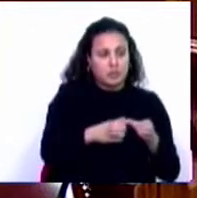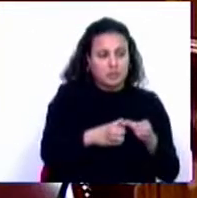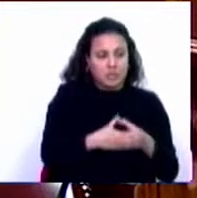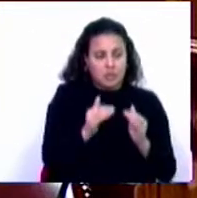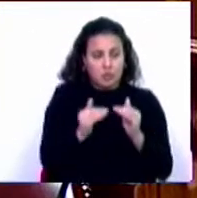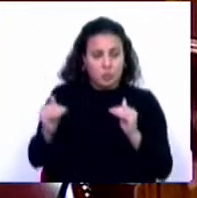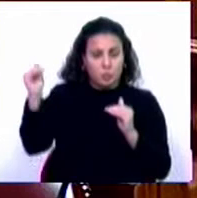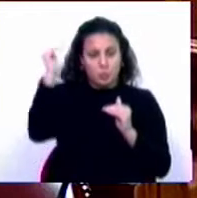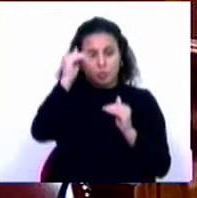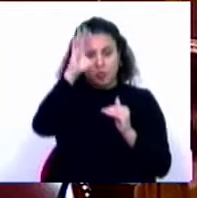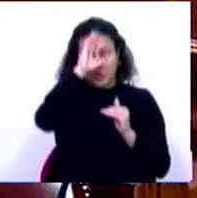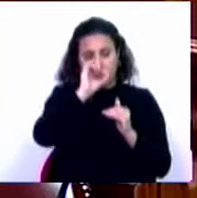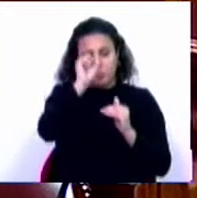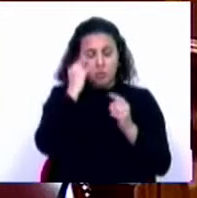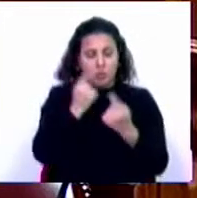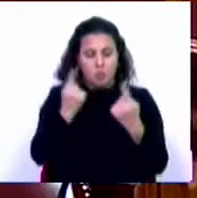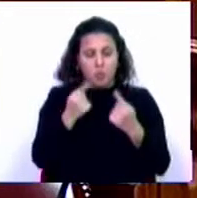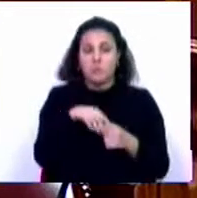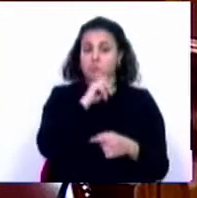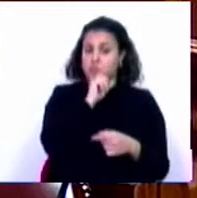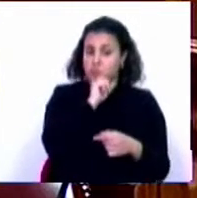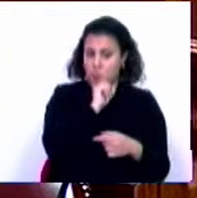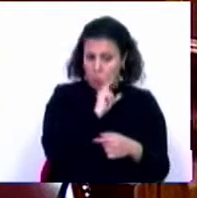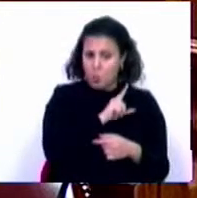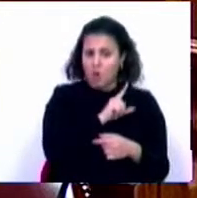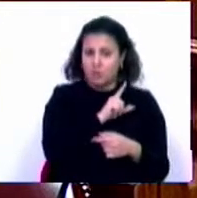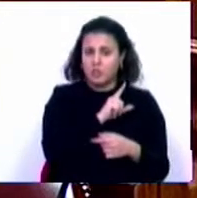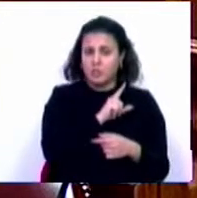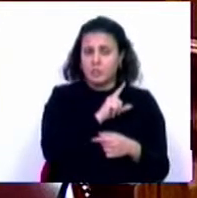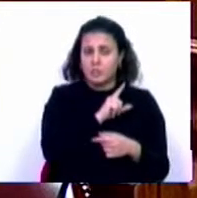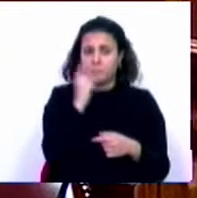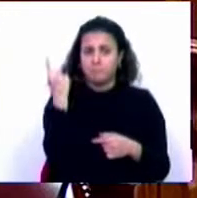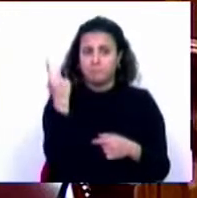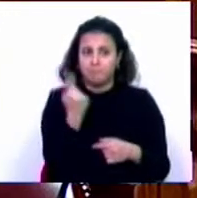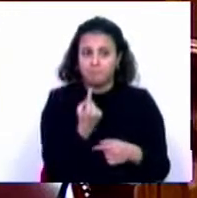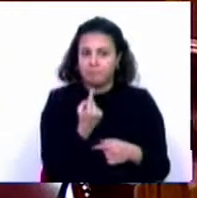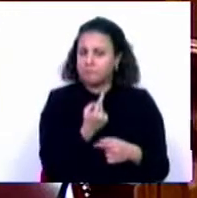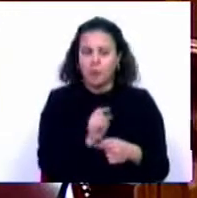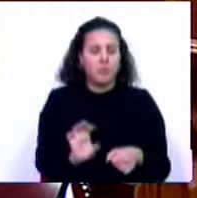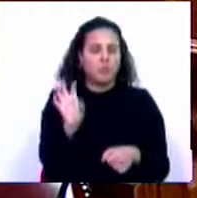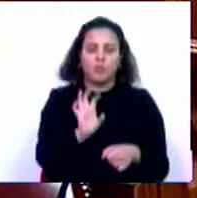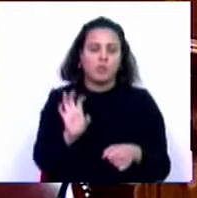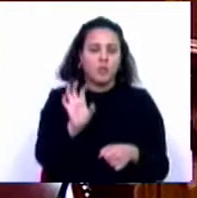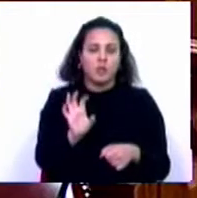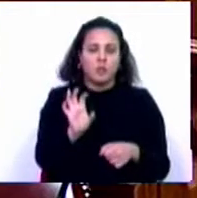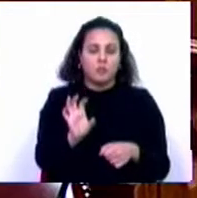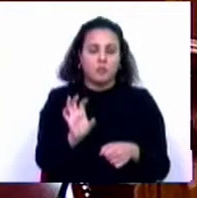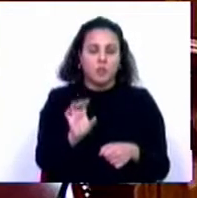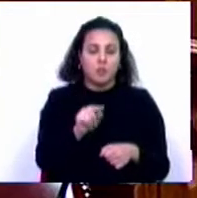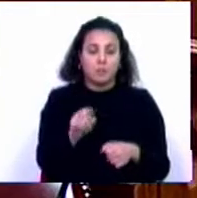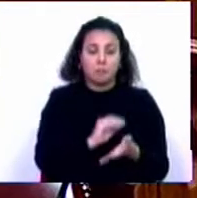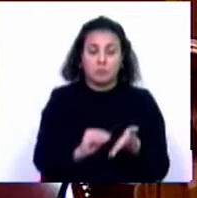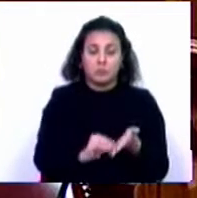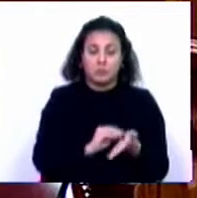do Ministério Público podem tomar medidas organizativas da maneira como as distribuições se fazem para